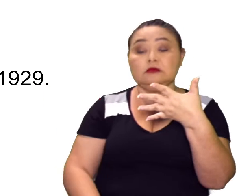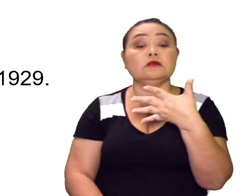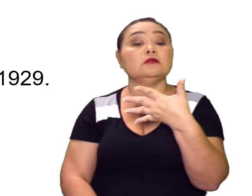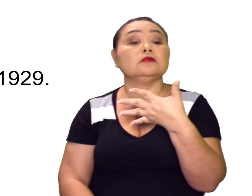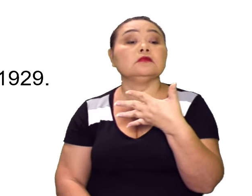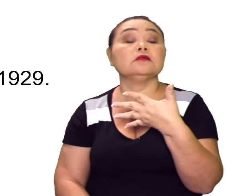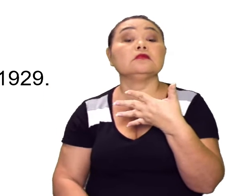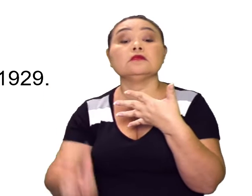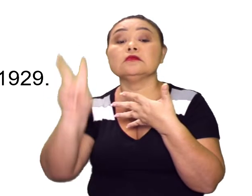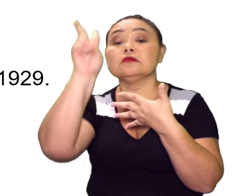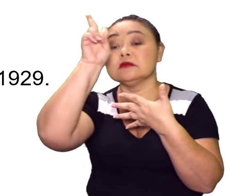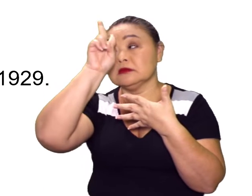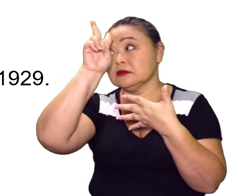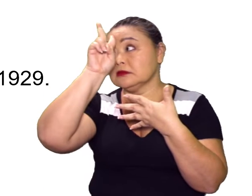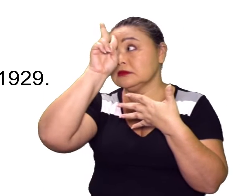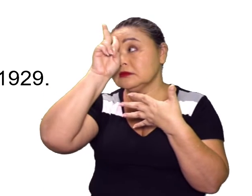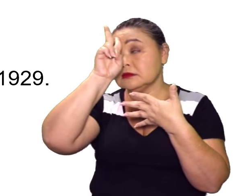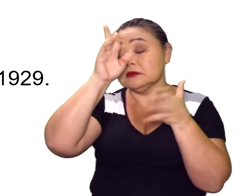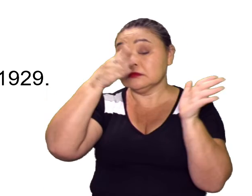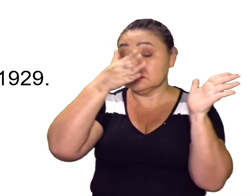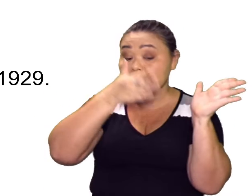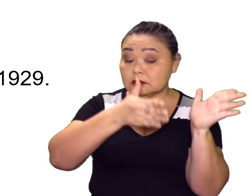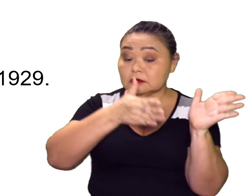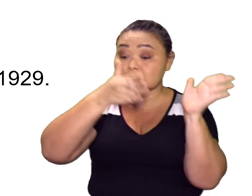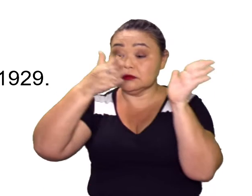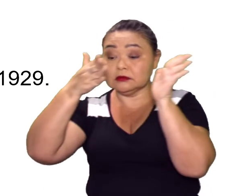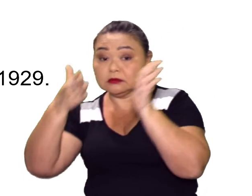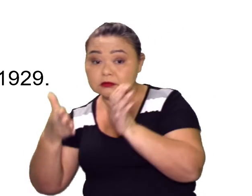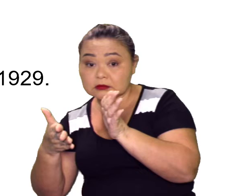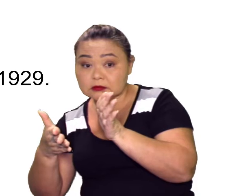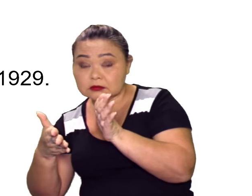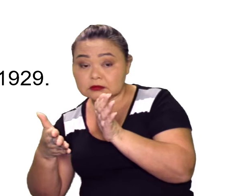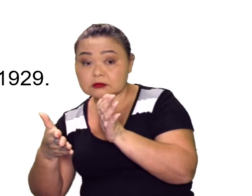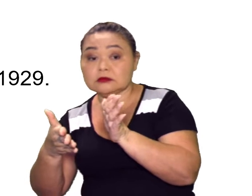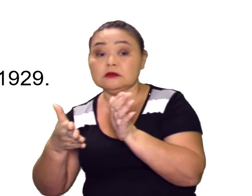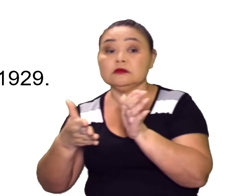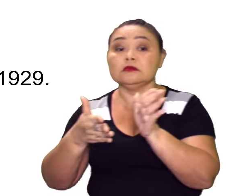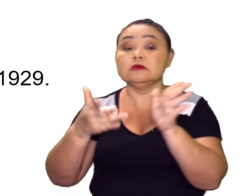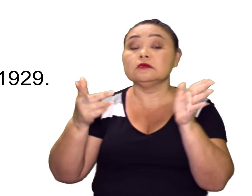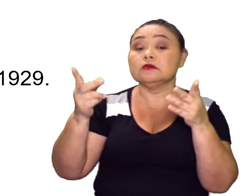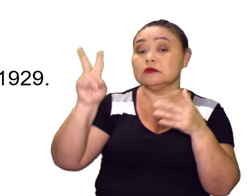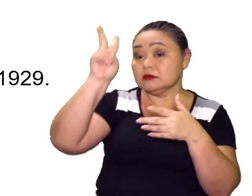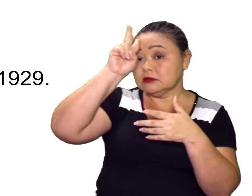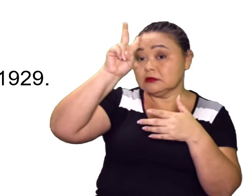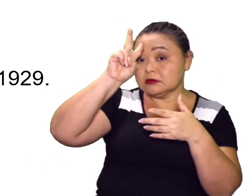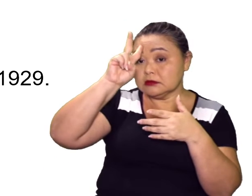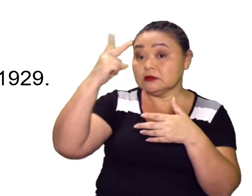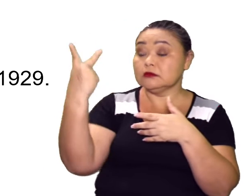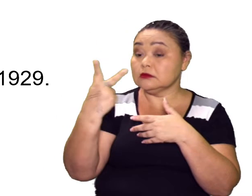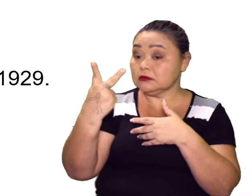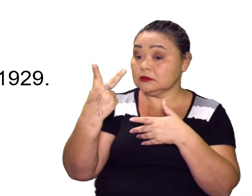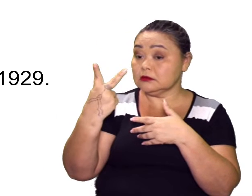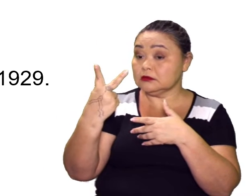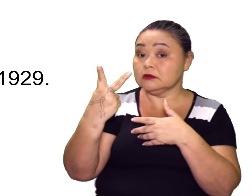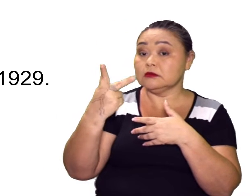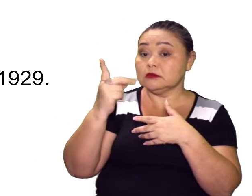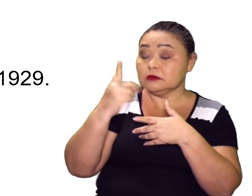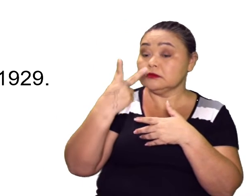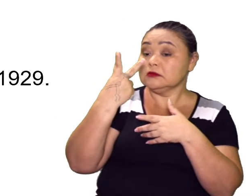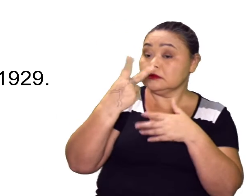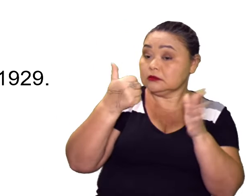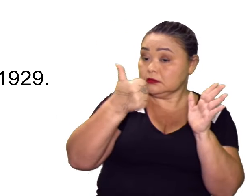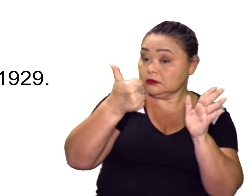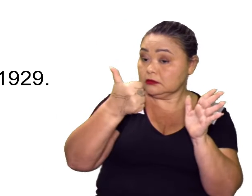em... Lembrando, é sequencial. Olha só, fatos históricos relacionados aos 2 ciclos. Se é os